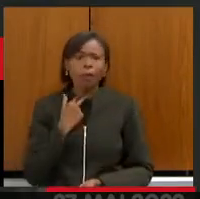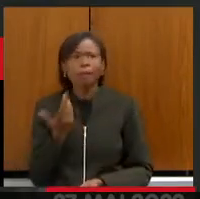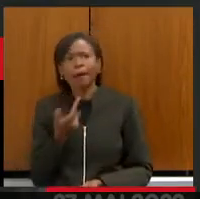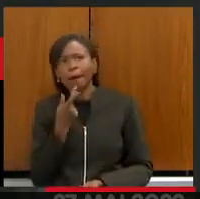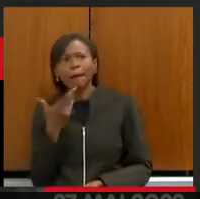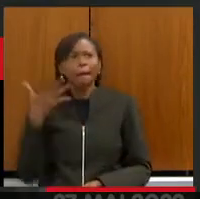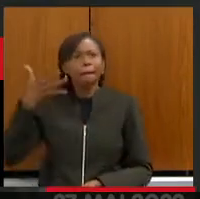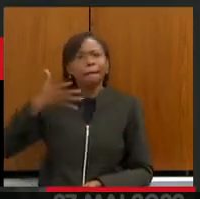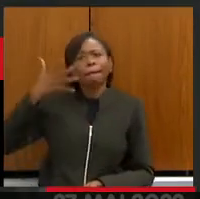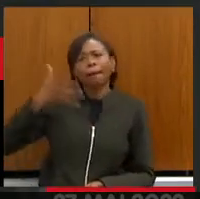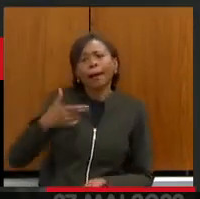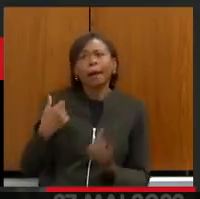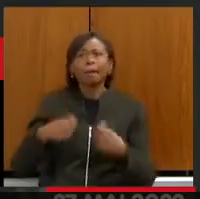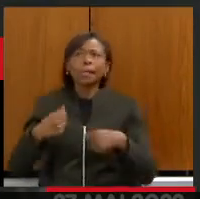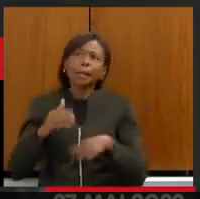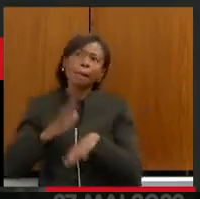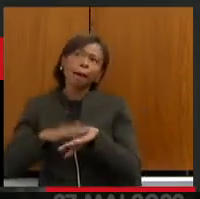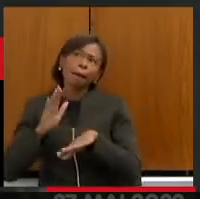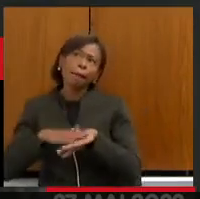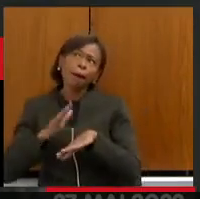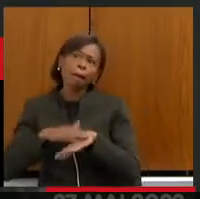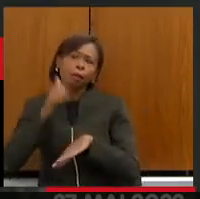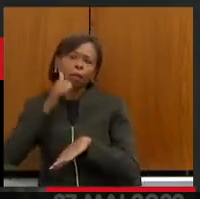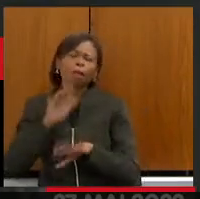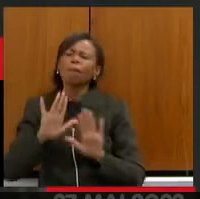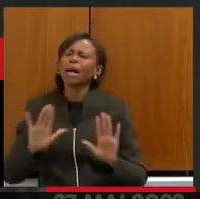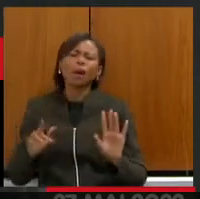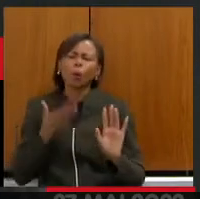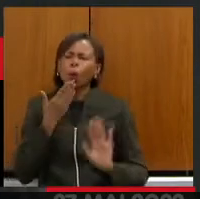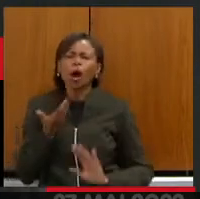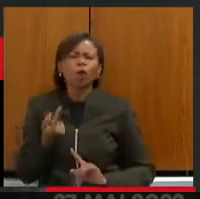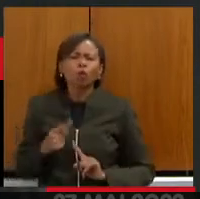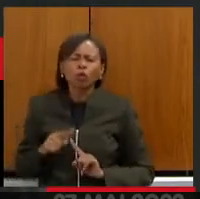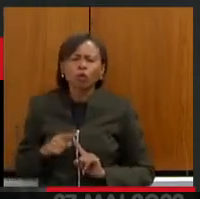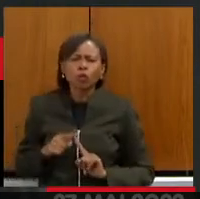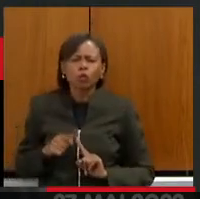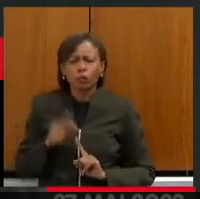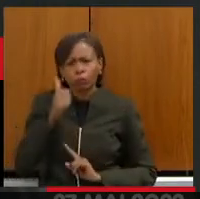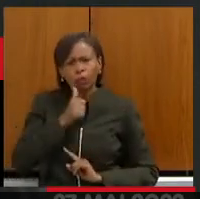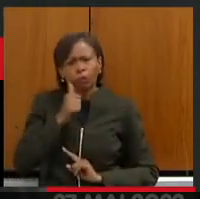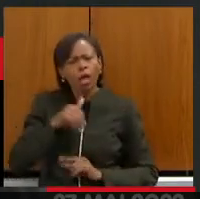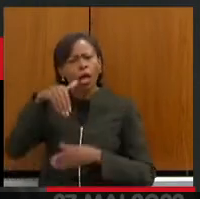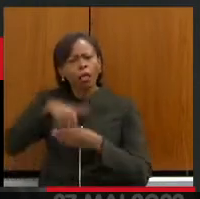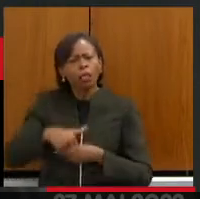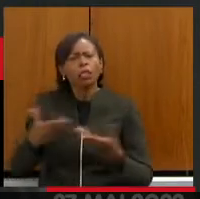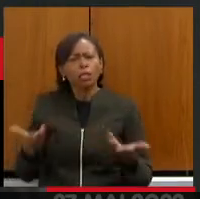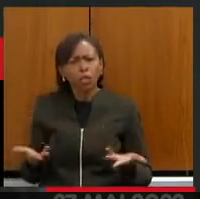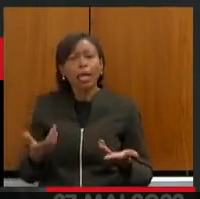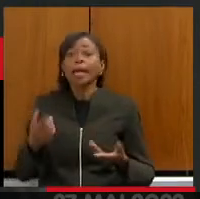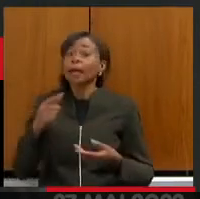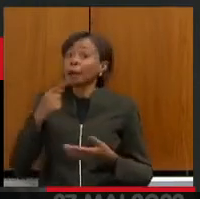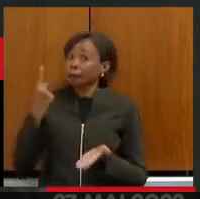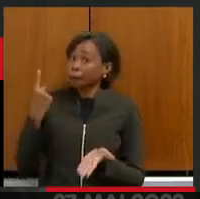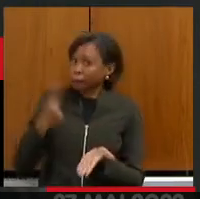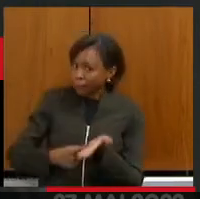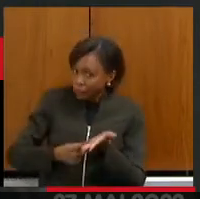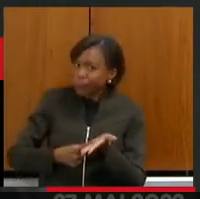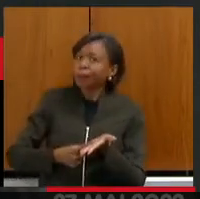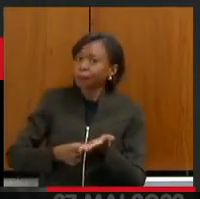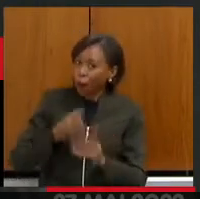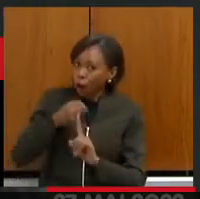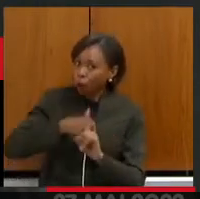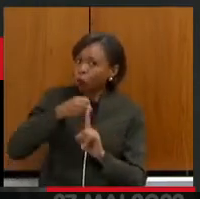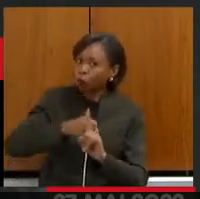discurso de precisamos alegria mais mulheres mas que tipo de mulheres nós vamos eleger precisamos eleger mulheres comprometidas com a luta de todas as mulheres